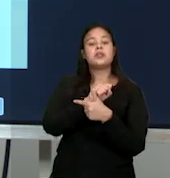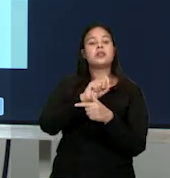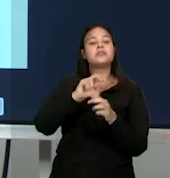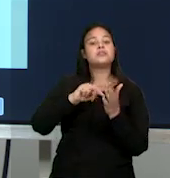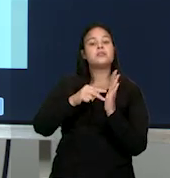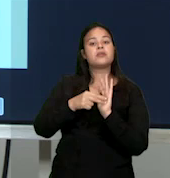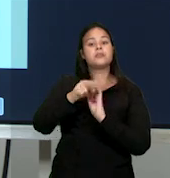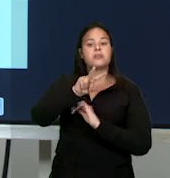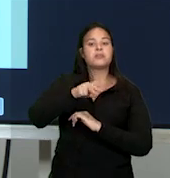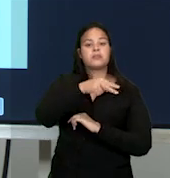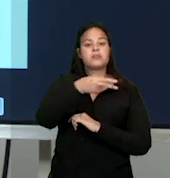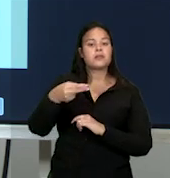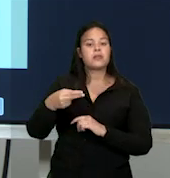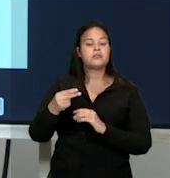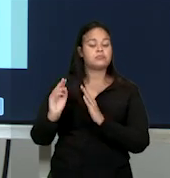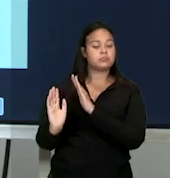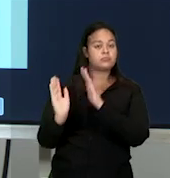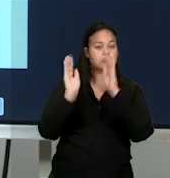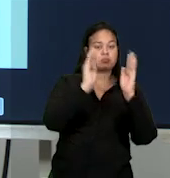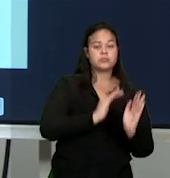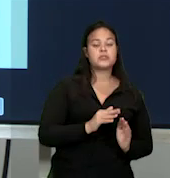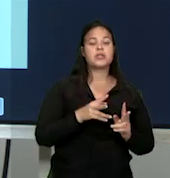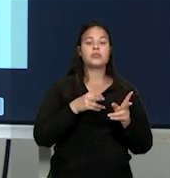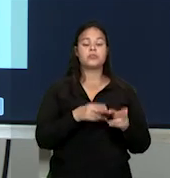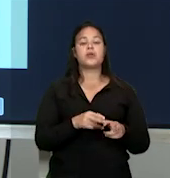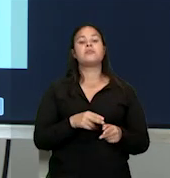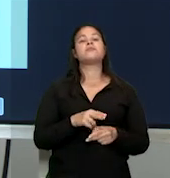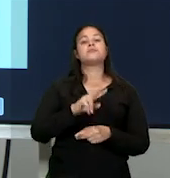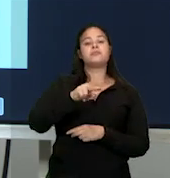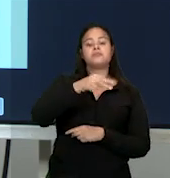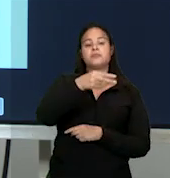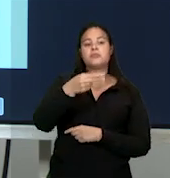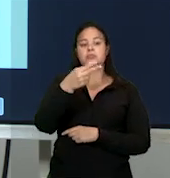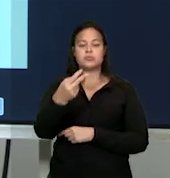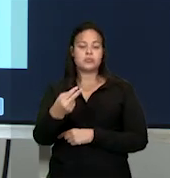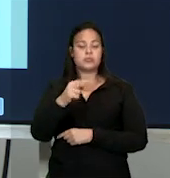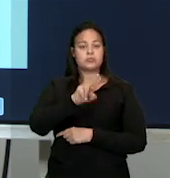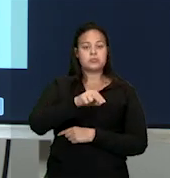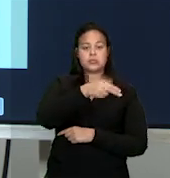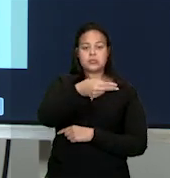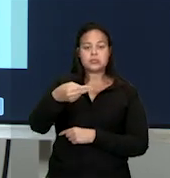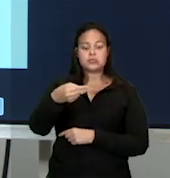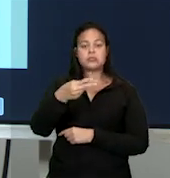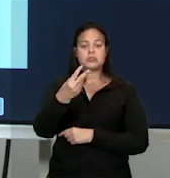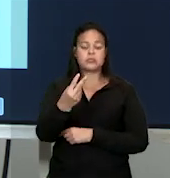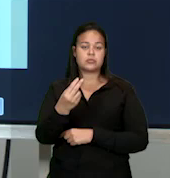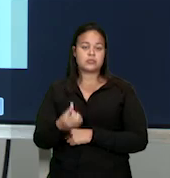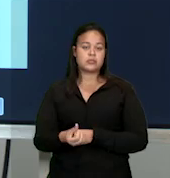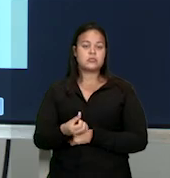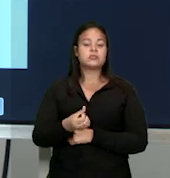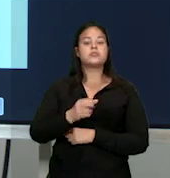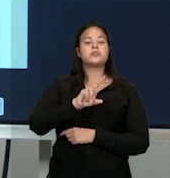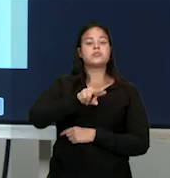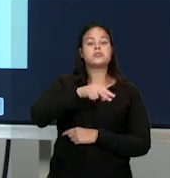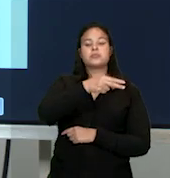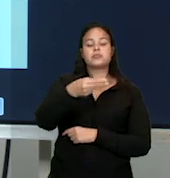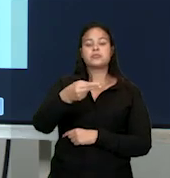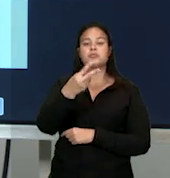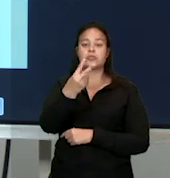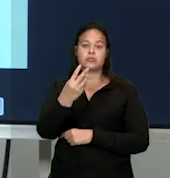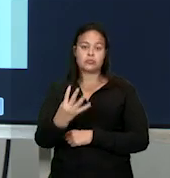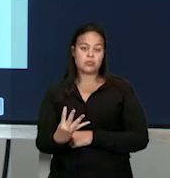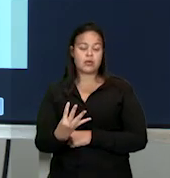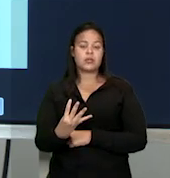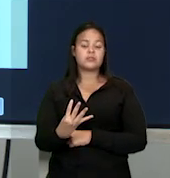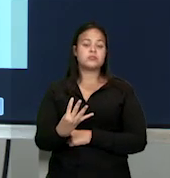fazer o mesmo procedimento. π sobre 2 mais π sobre 6, π sobre 2 mais π sobre 4 dá